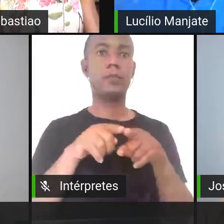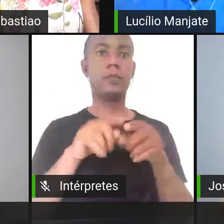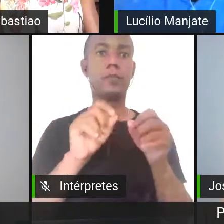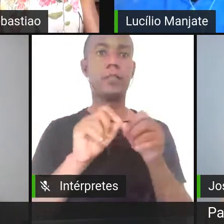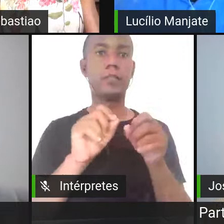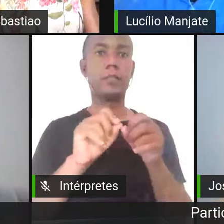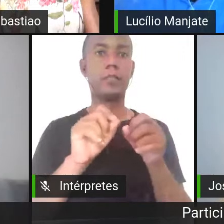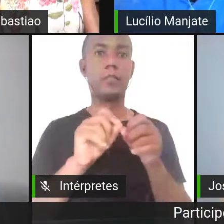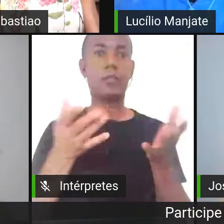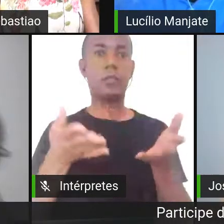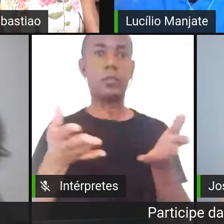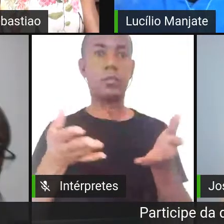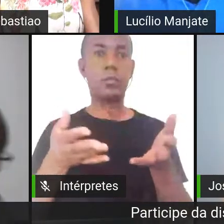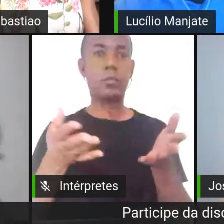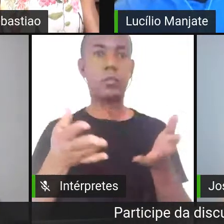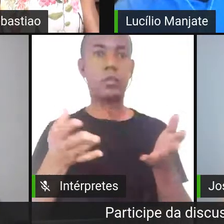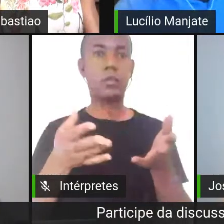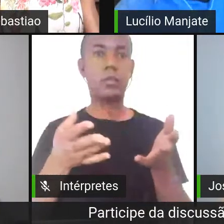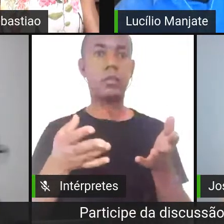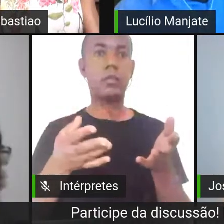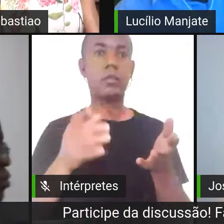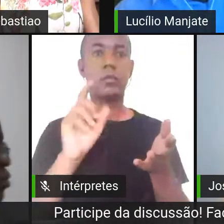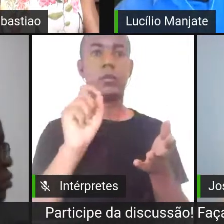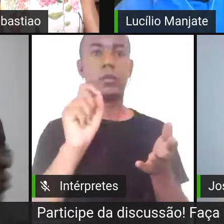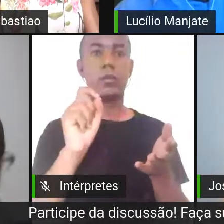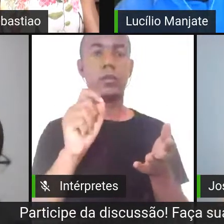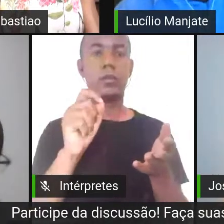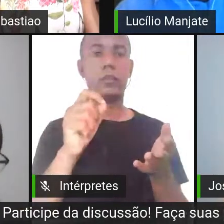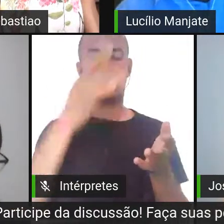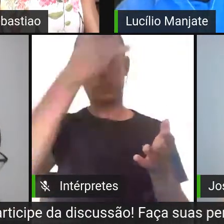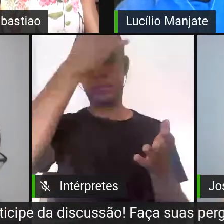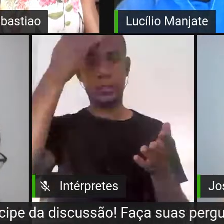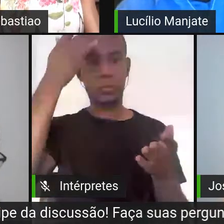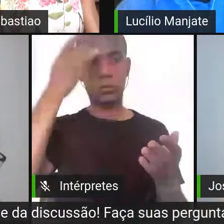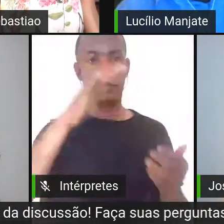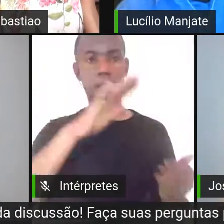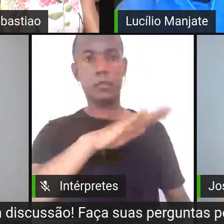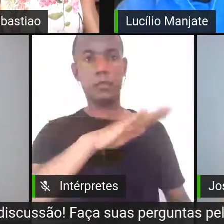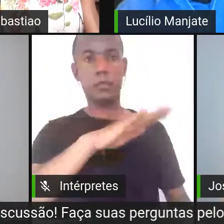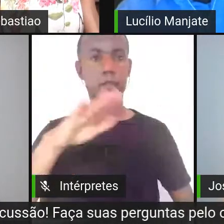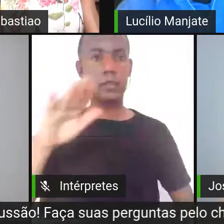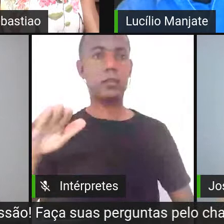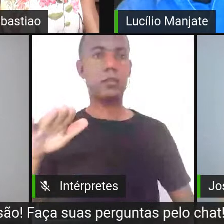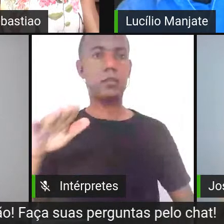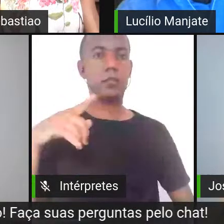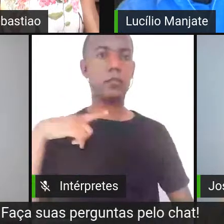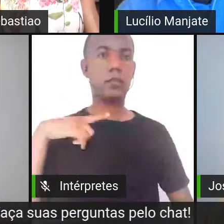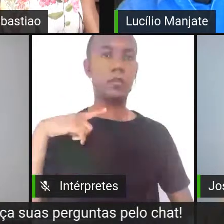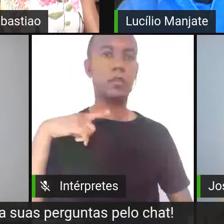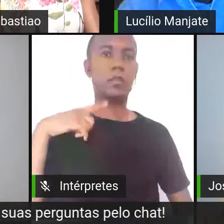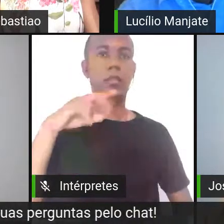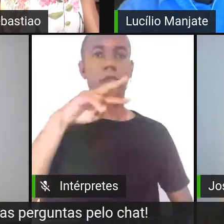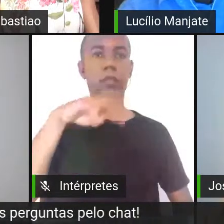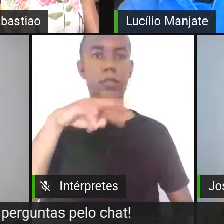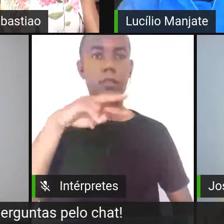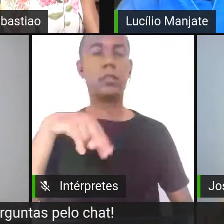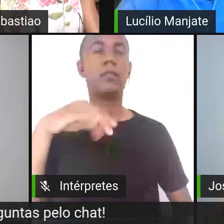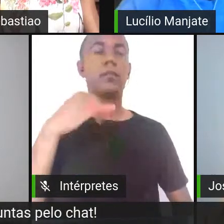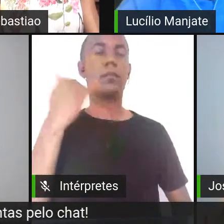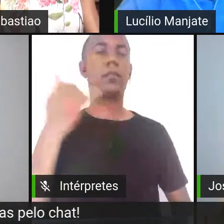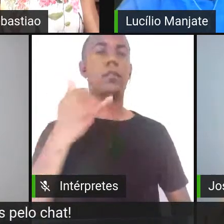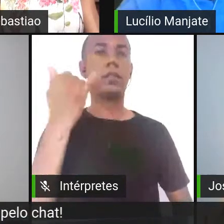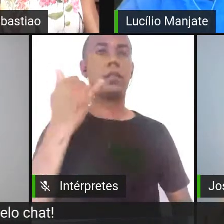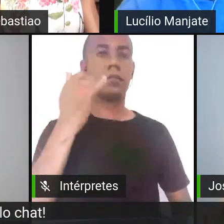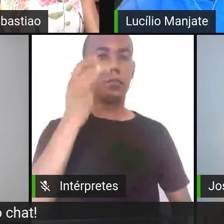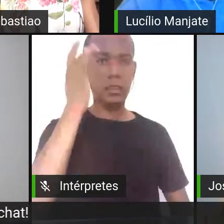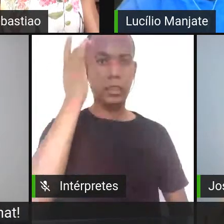Portanto, eu acho que estamos aqui a adiar, Moçambique tem estado a adiar esta questão do Plano Nacional de Leitura, mas é urgente,